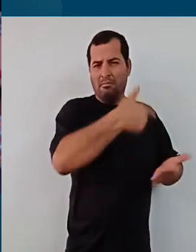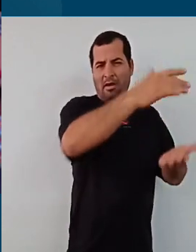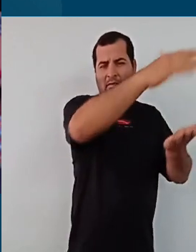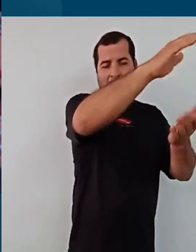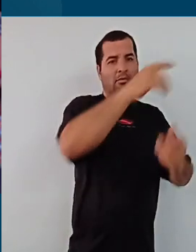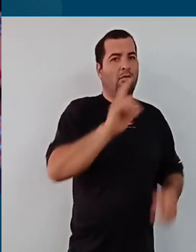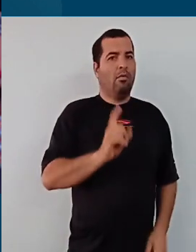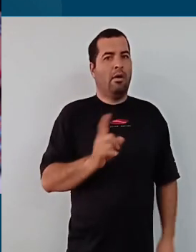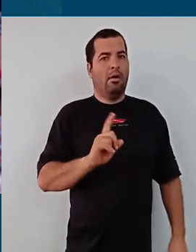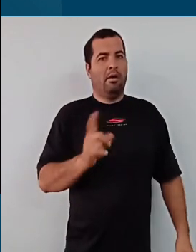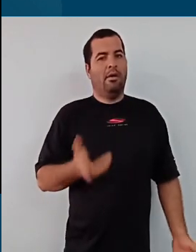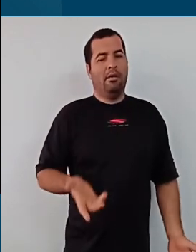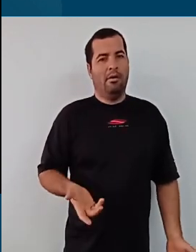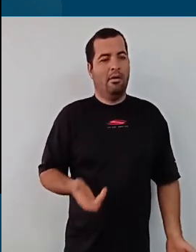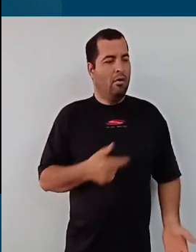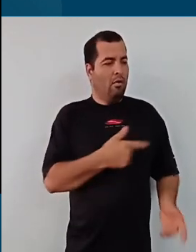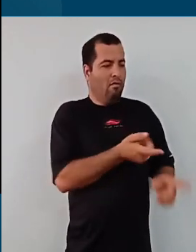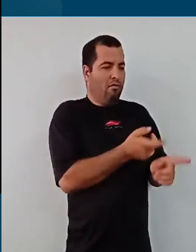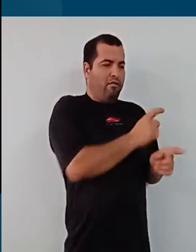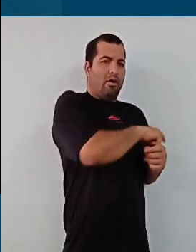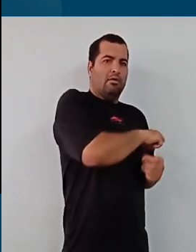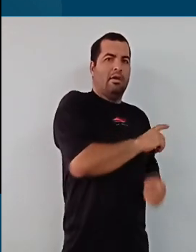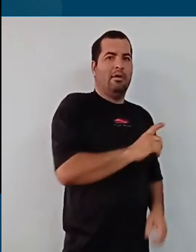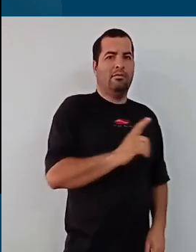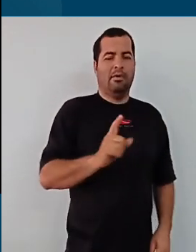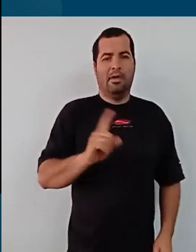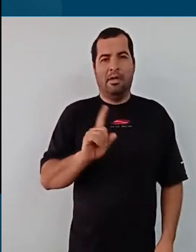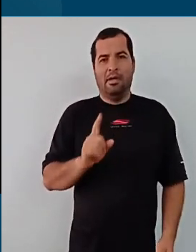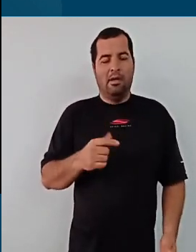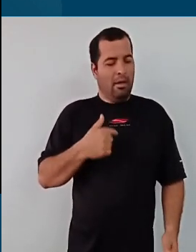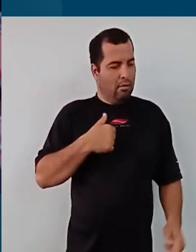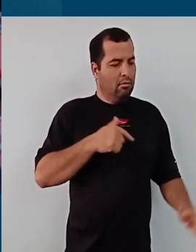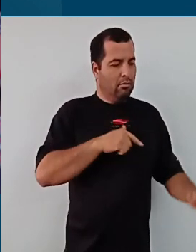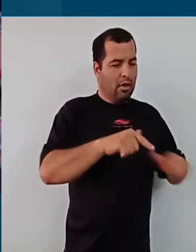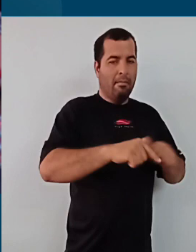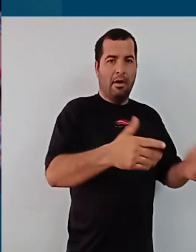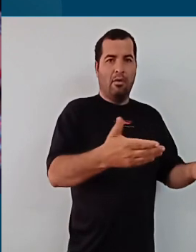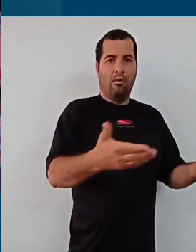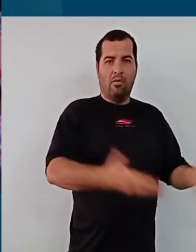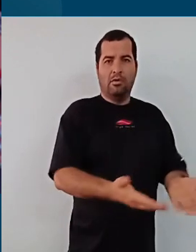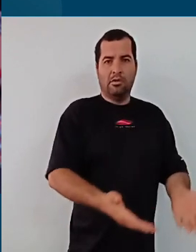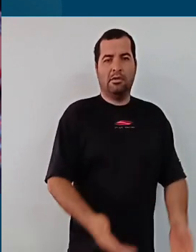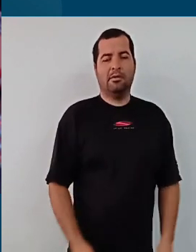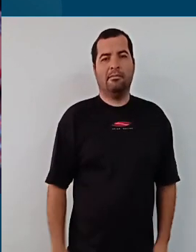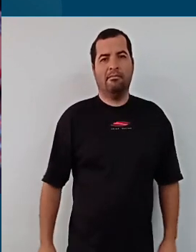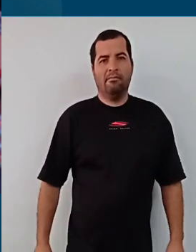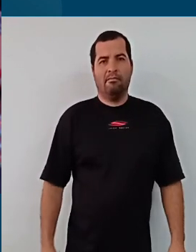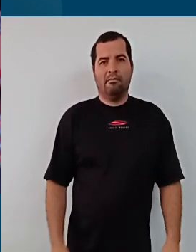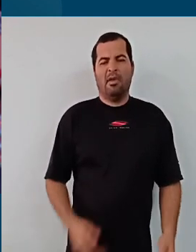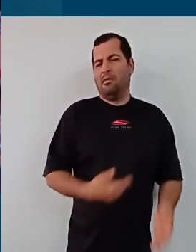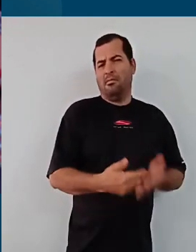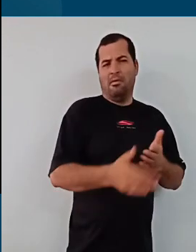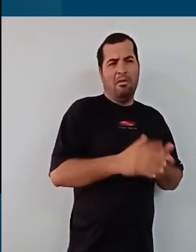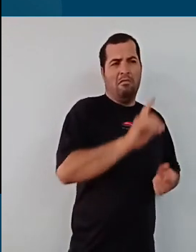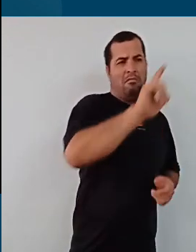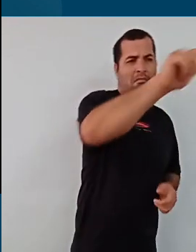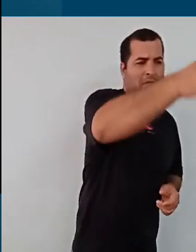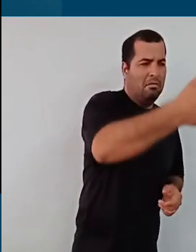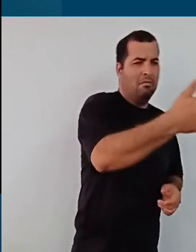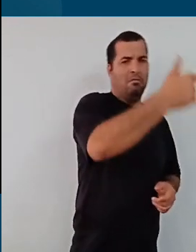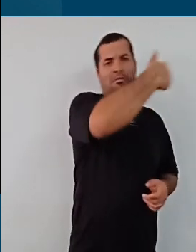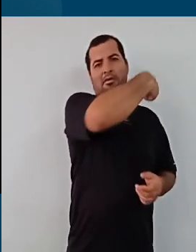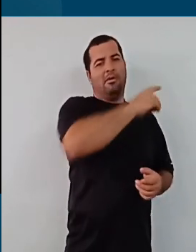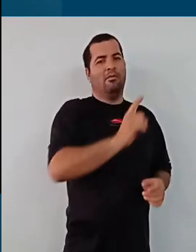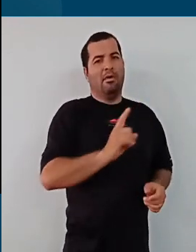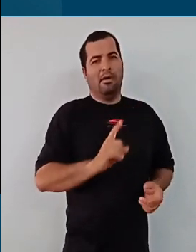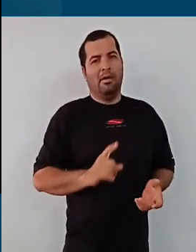elas estão e achar que... Ou para trás. Ou para trás, eu preciso trabalhar com elas agora. Tanto faz dessa altura do campeonato. Mandar